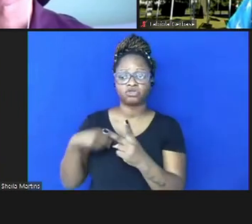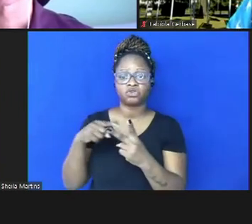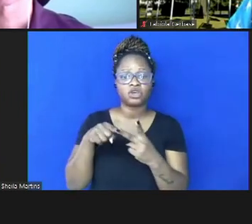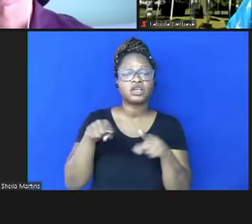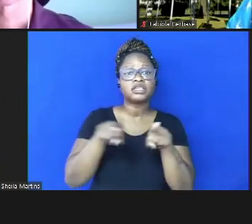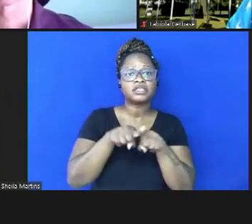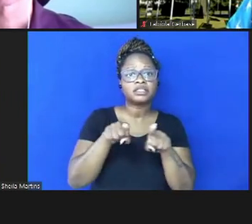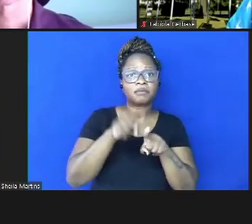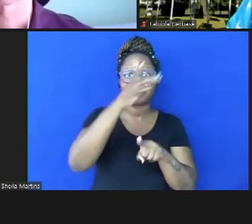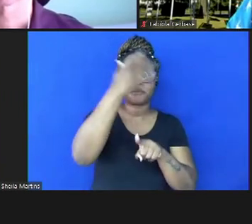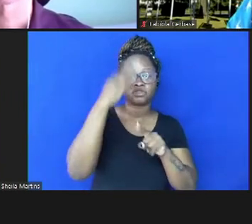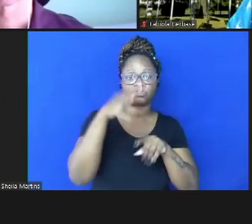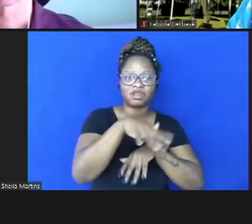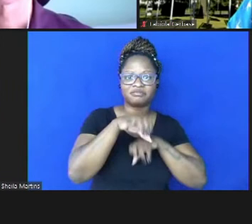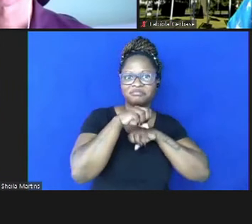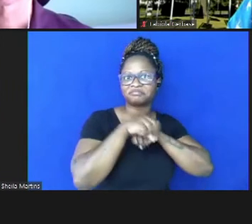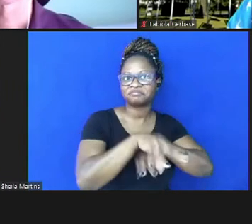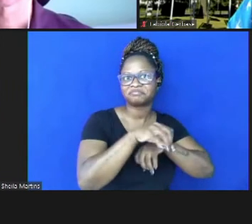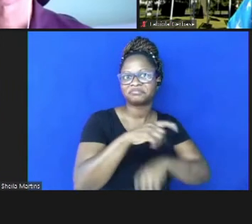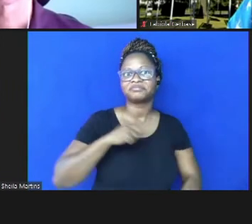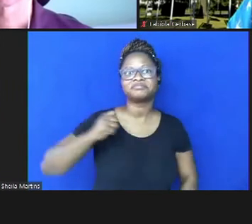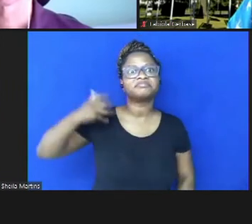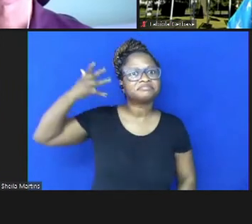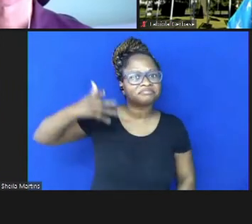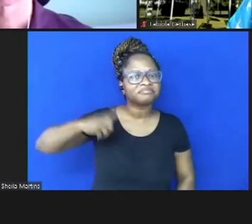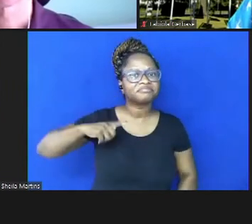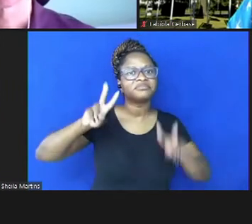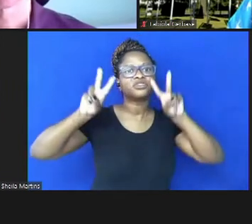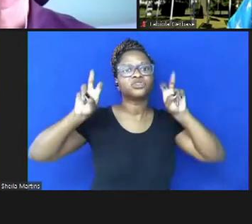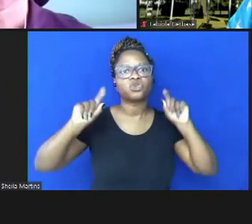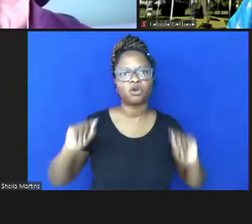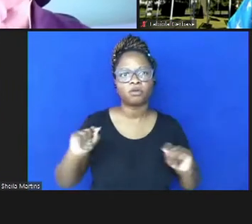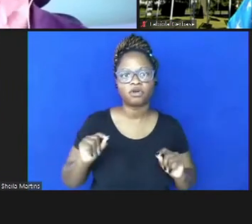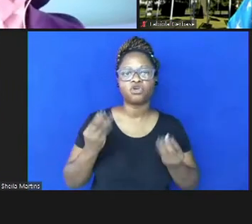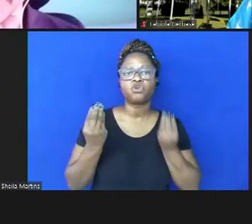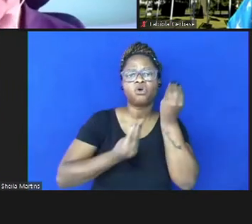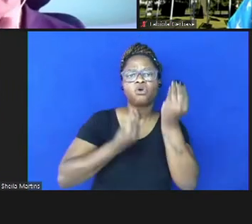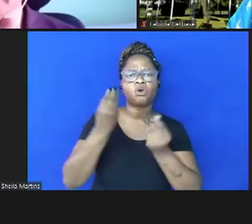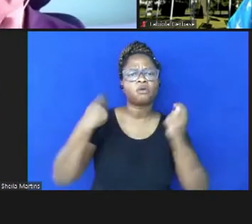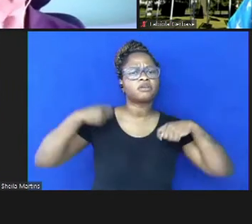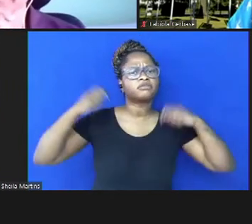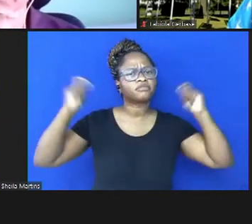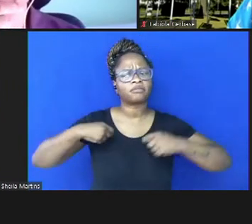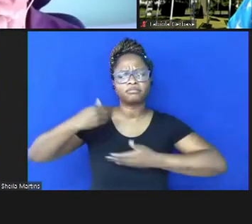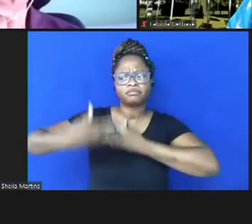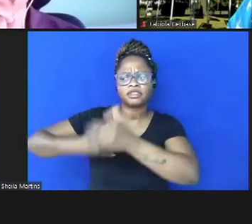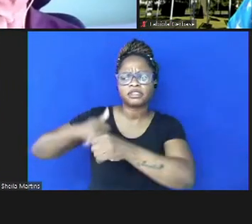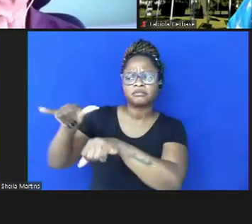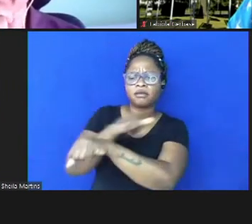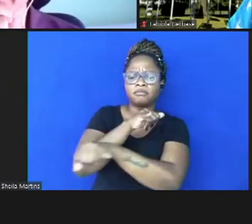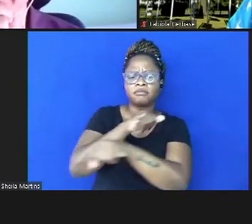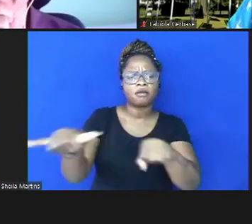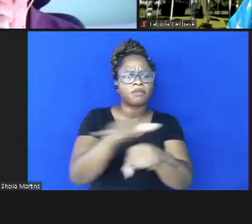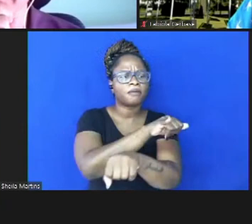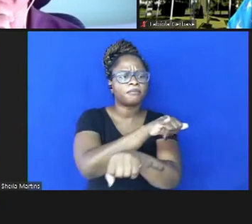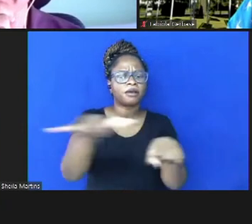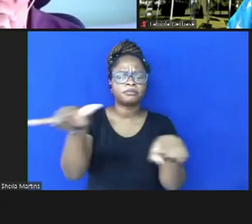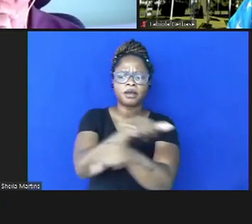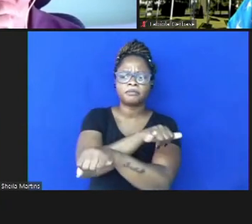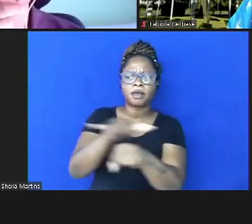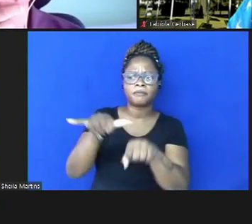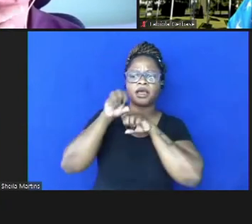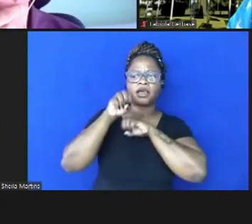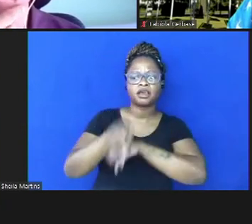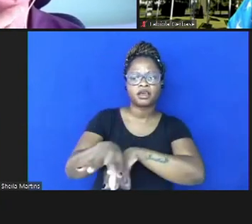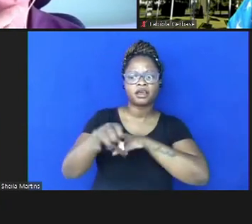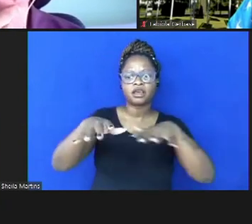de educação. Então, nós tivemos palestras sobre como que poderíamos desenvolver estratégias para educação na área